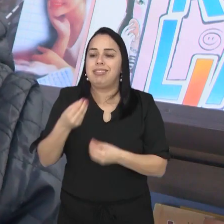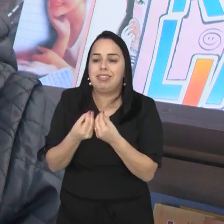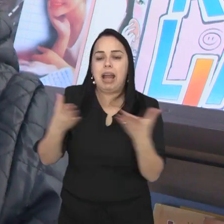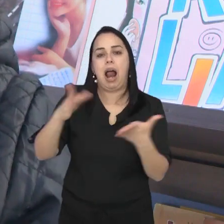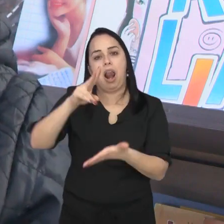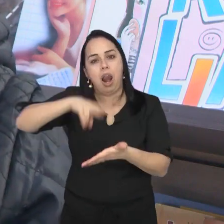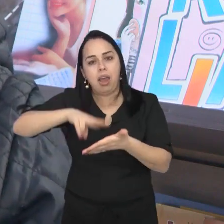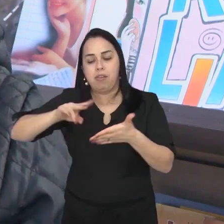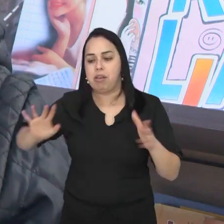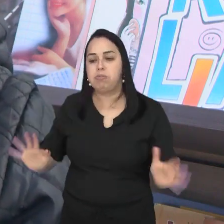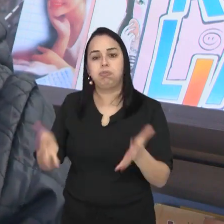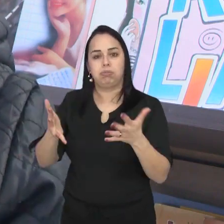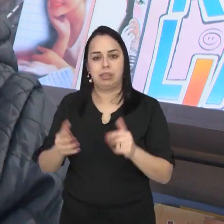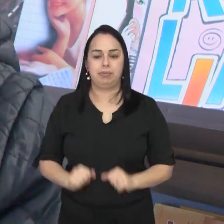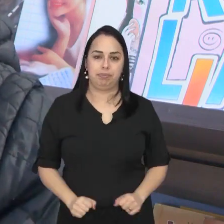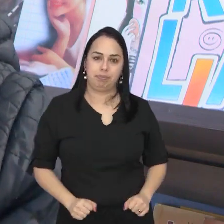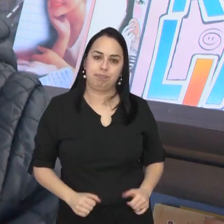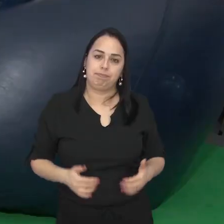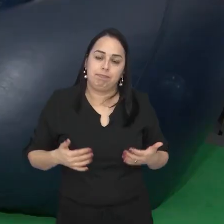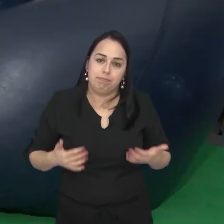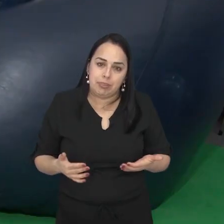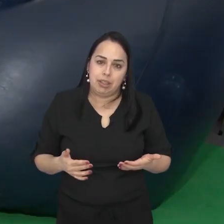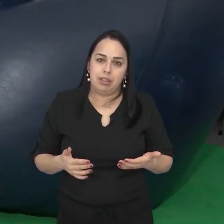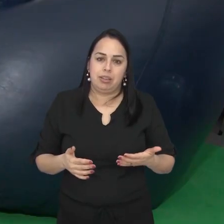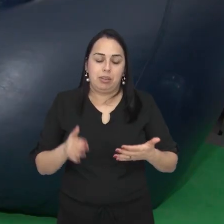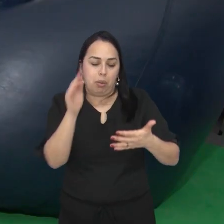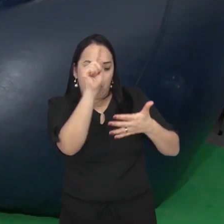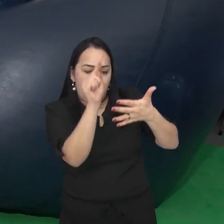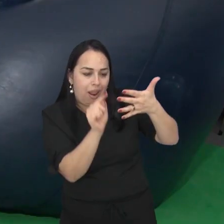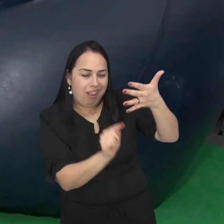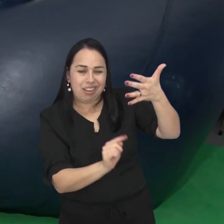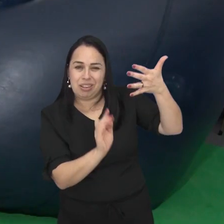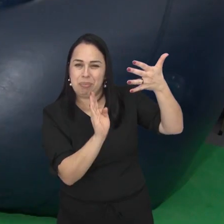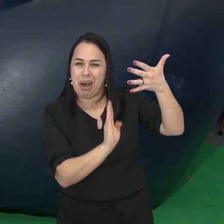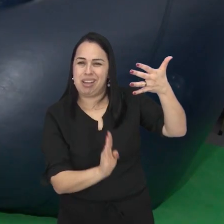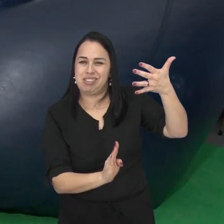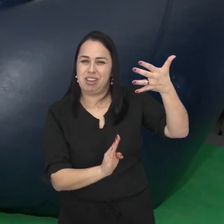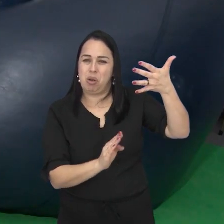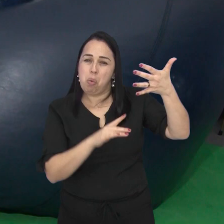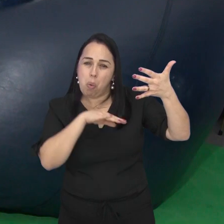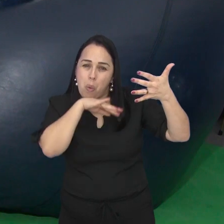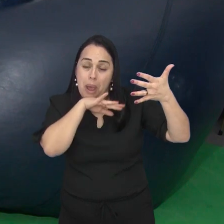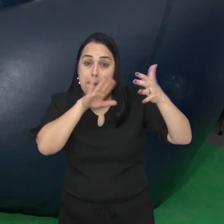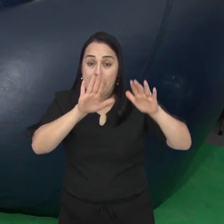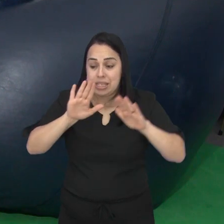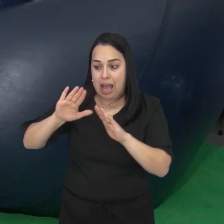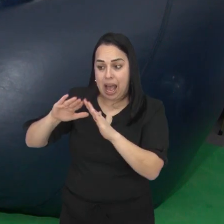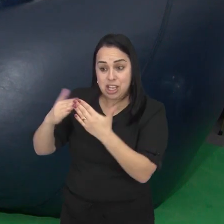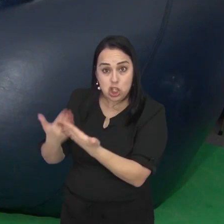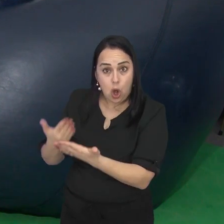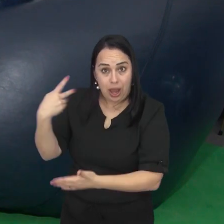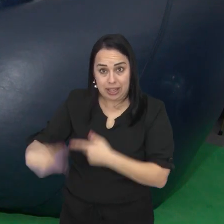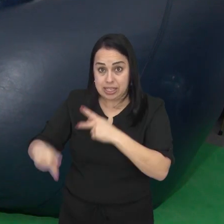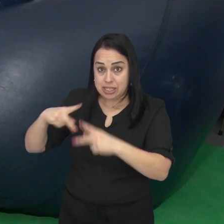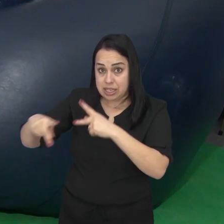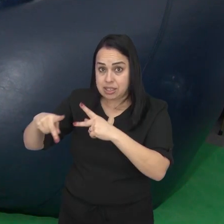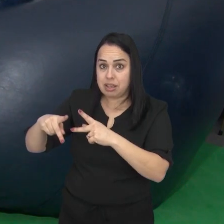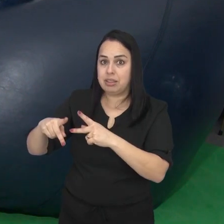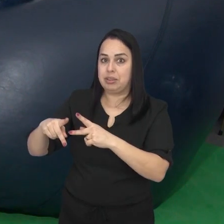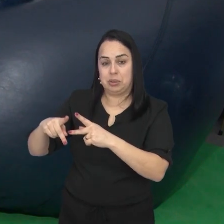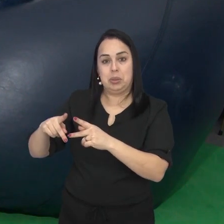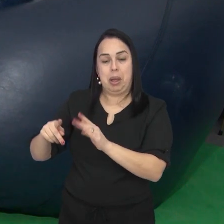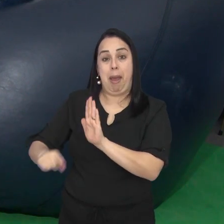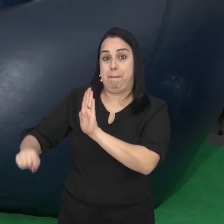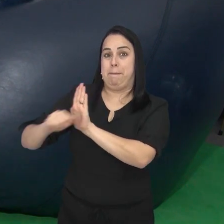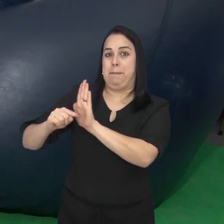acesso mesmo às crianças e motivá-las. Apesar do número ruim no cenário nacional, as escolas de São José dos Campos